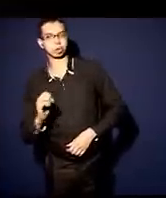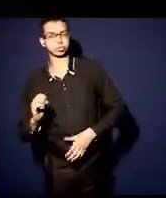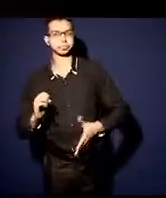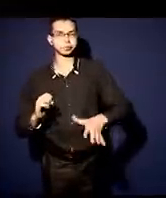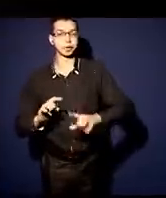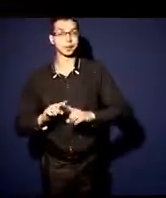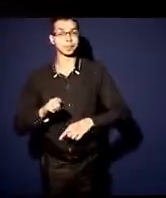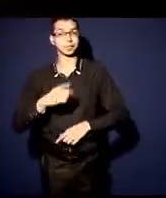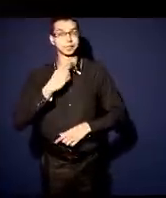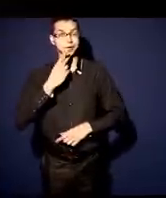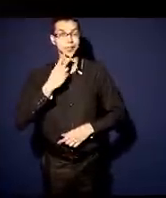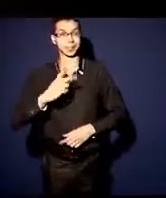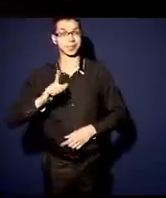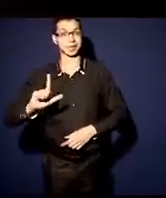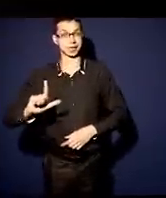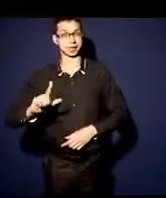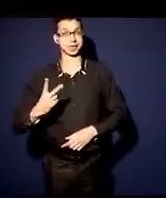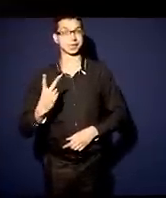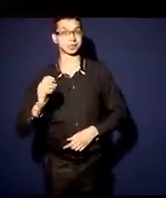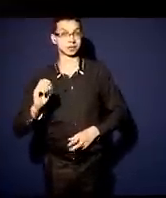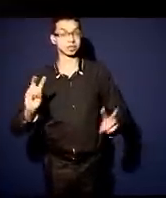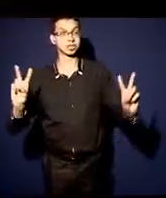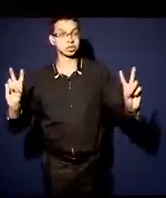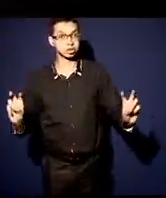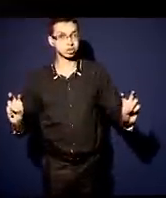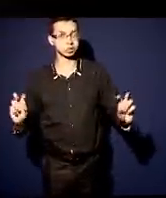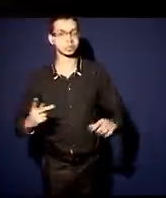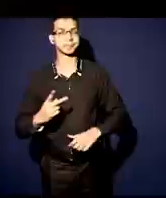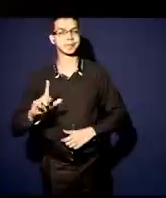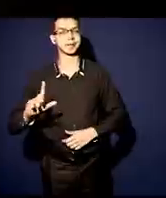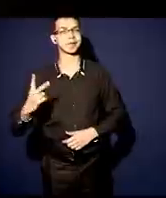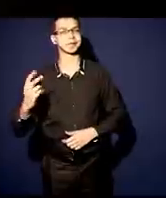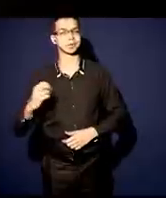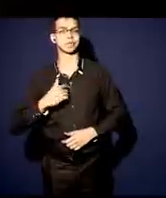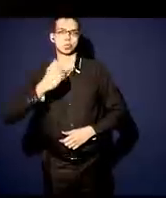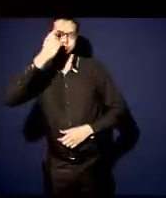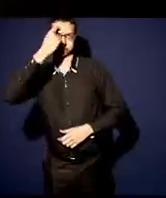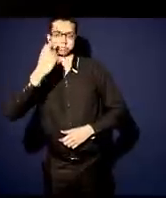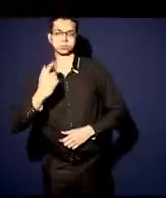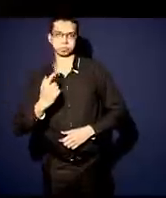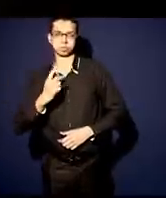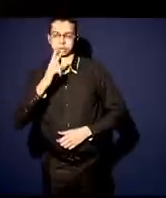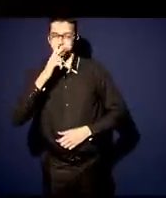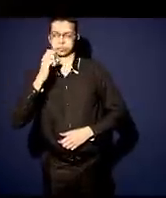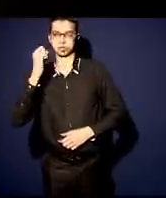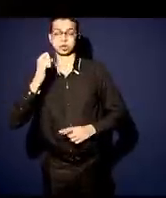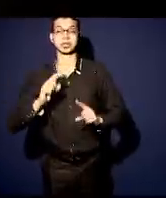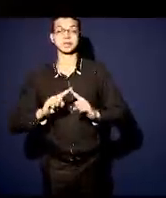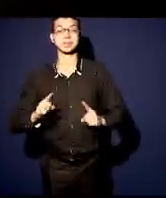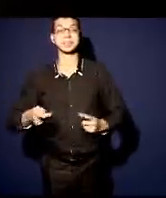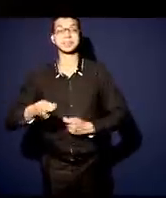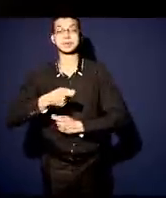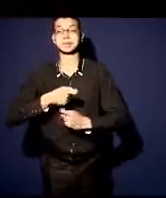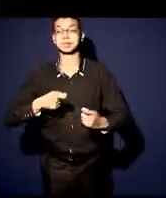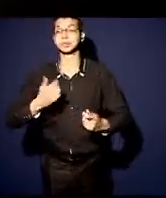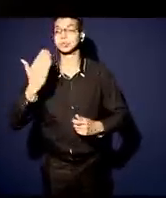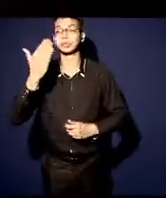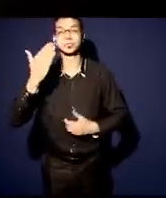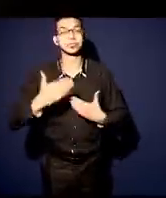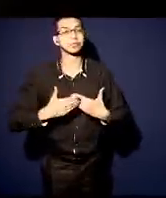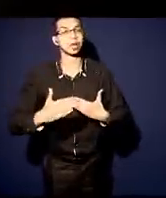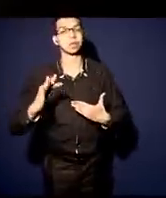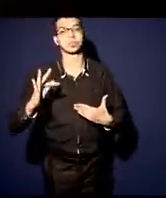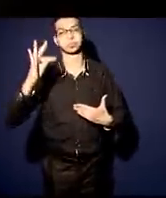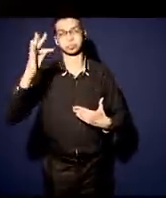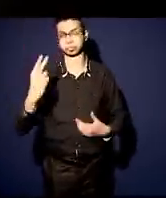falando de um PL 20. Um PL 20 na atual situação me parece alto. Agora, o mercado é imprevisível. Isso aí você não consegue